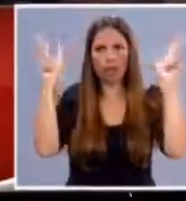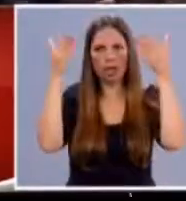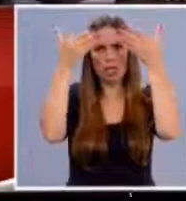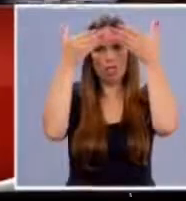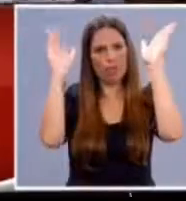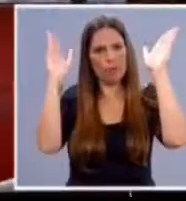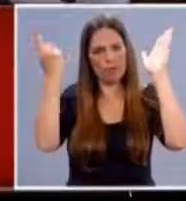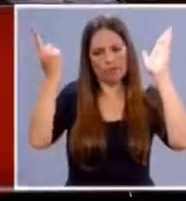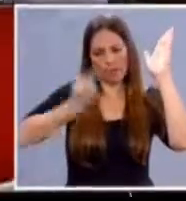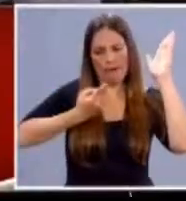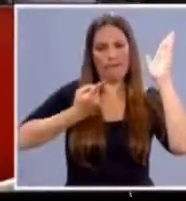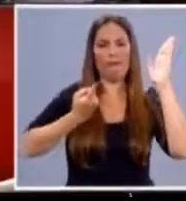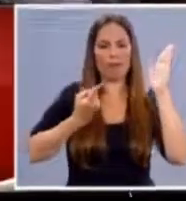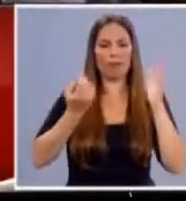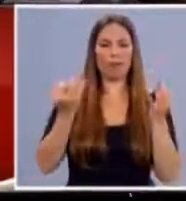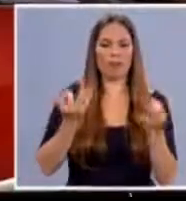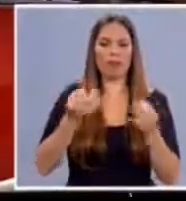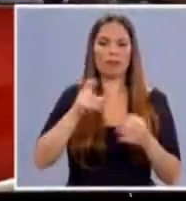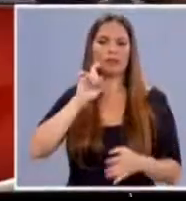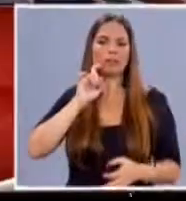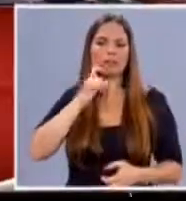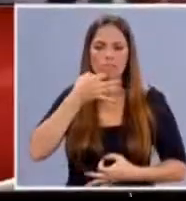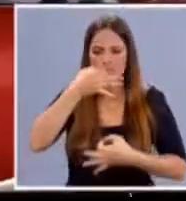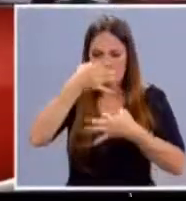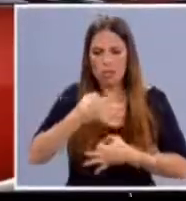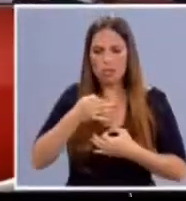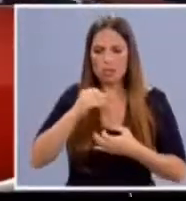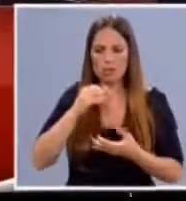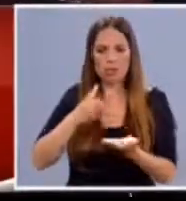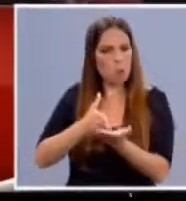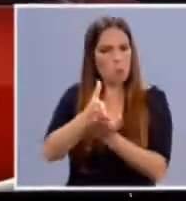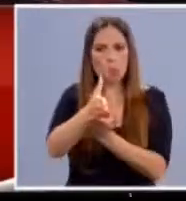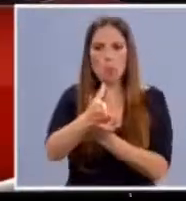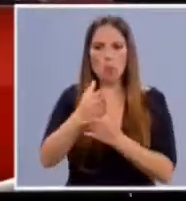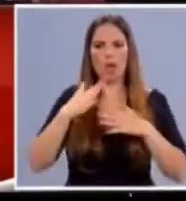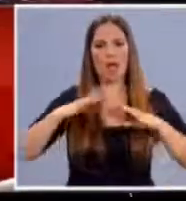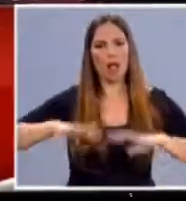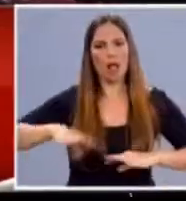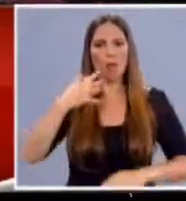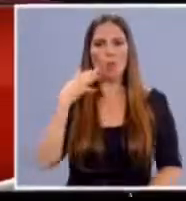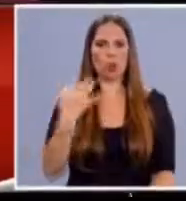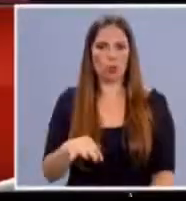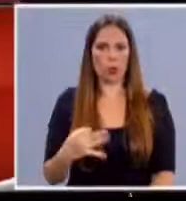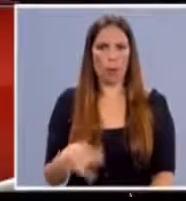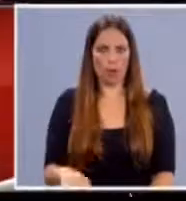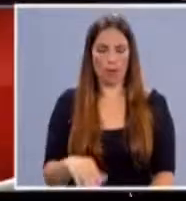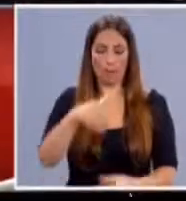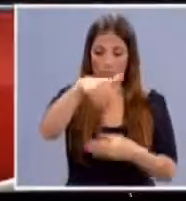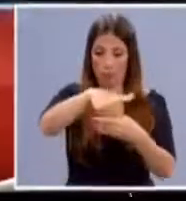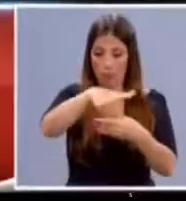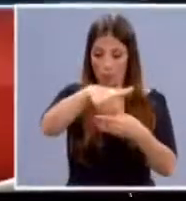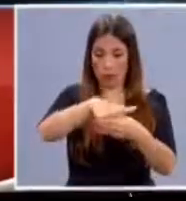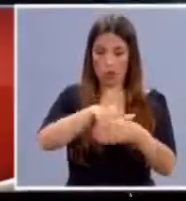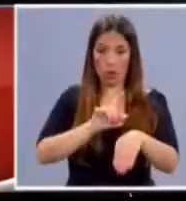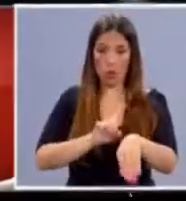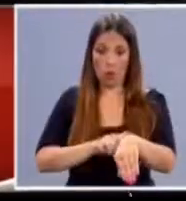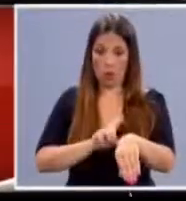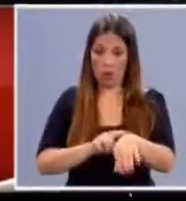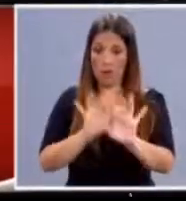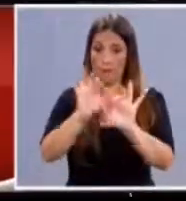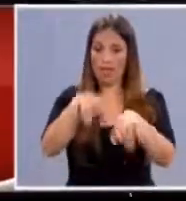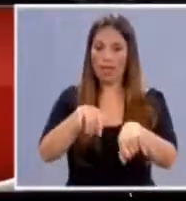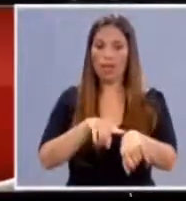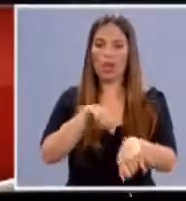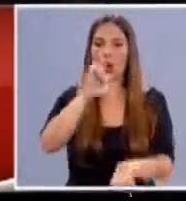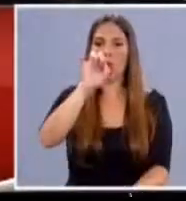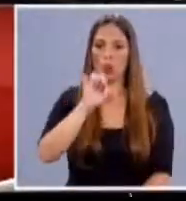que funciona com normalidade, com serenidade e com segurança. A votação encerra às 20 horas, mas é preciso que se tomem